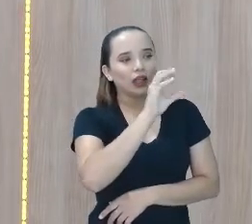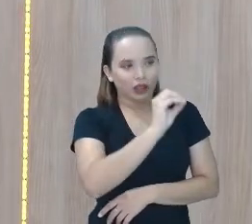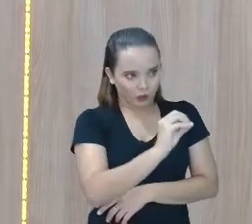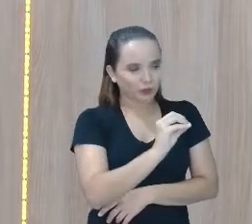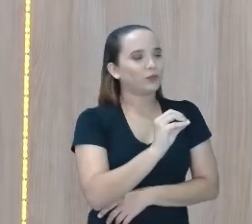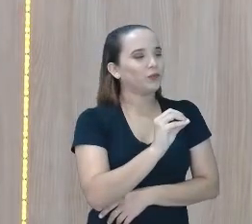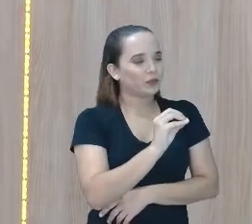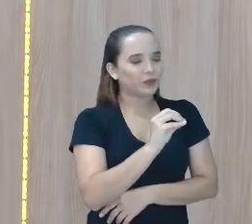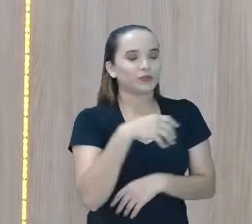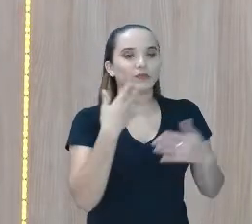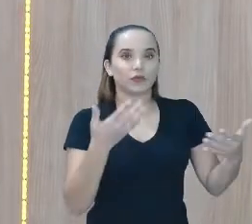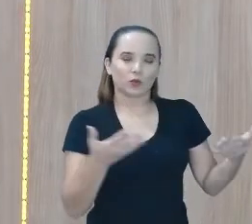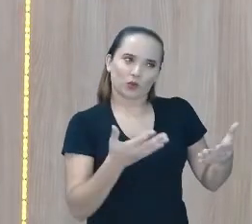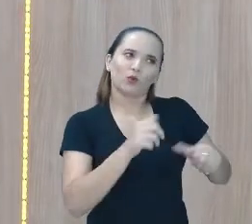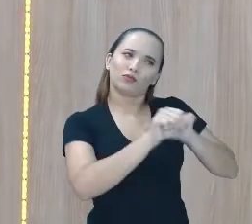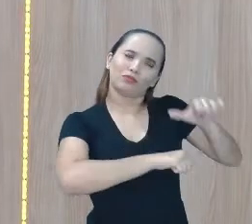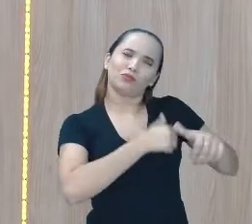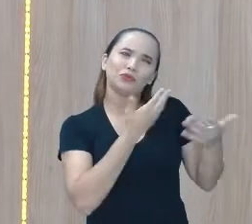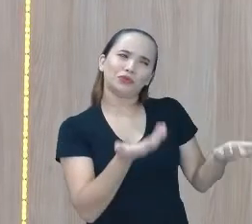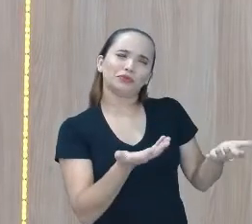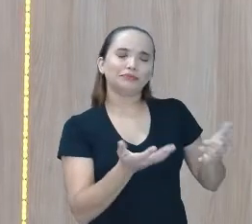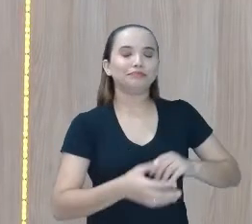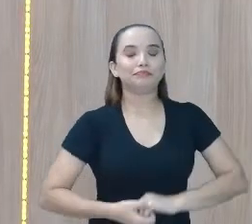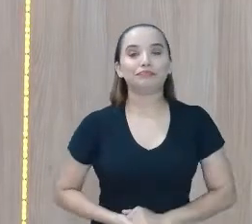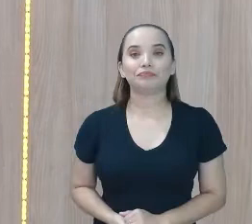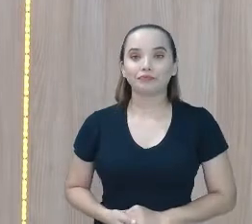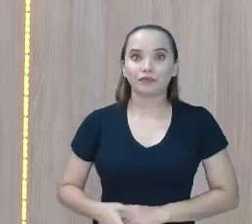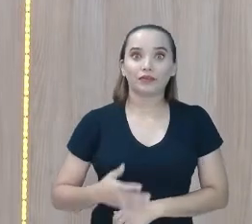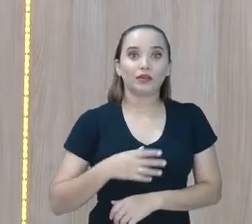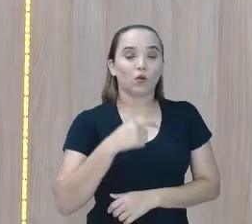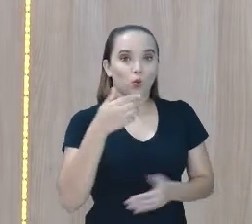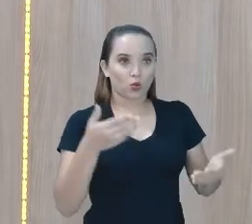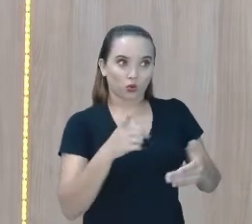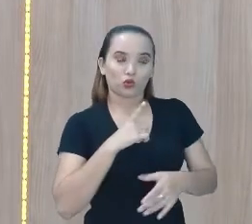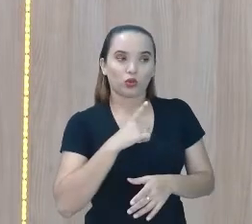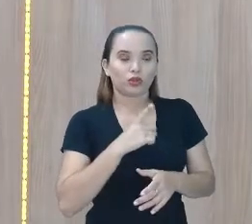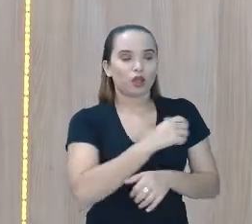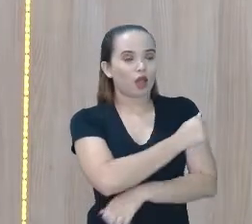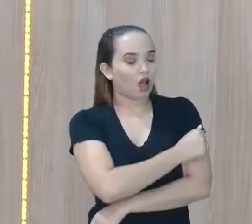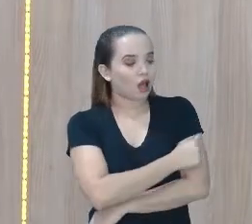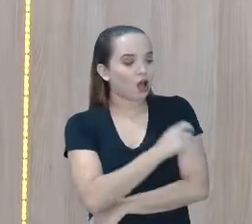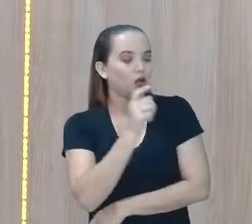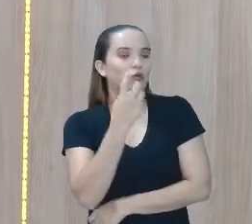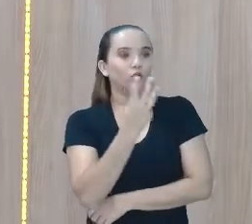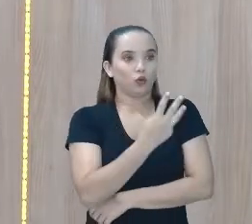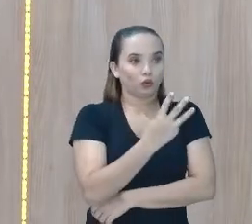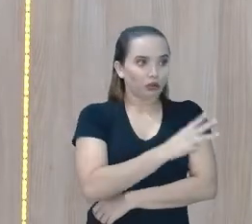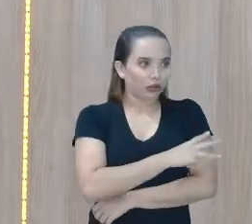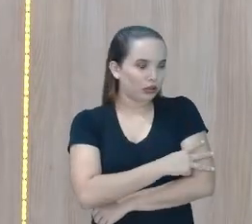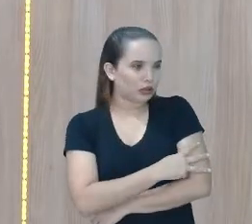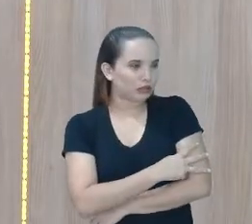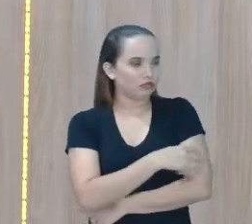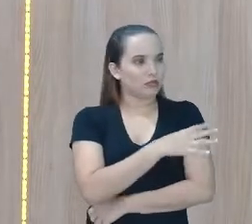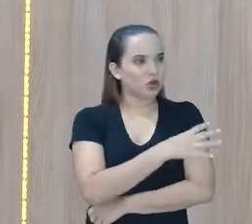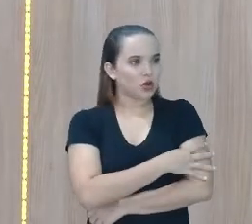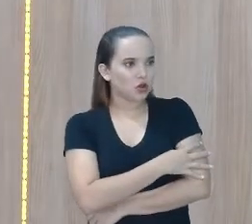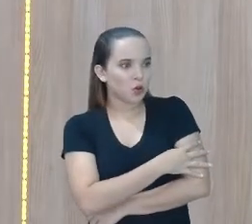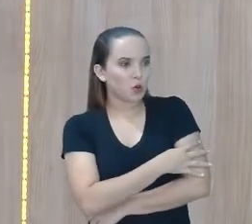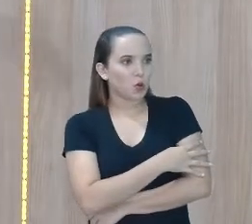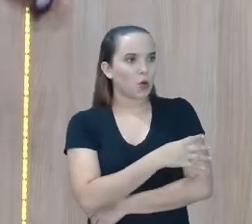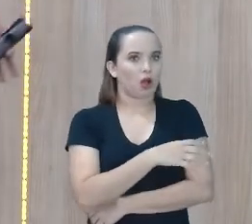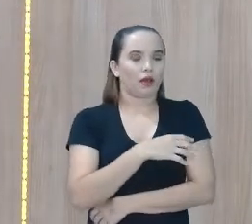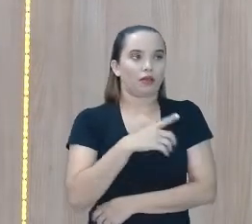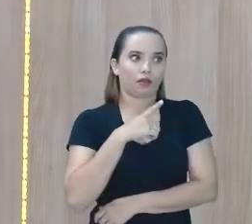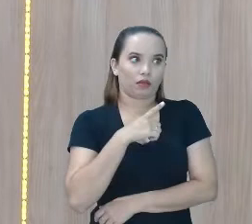mudou isso em relação à educação infantil, né? Hoje a gente tem alunos aí do 3º, 4º ano com 3,